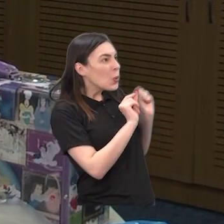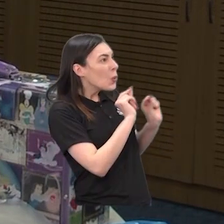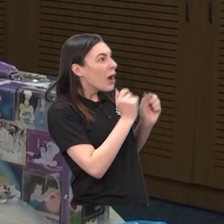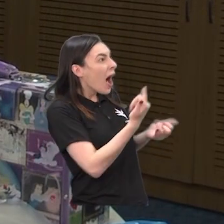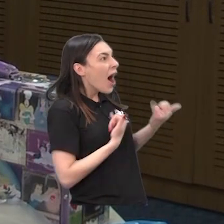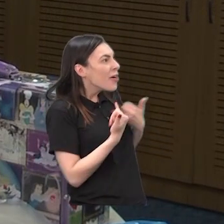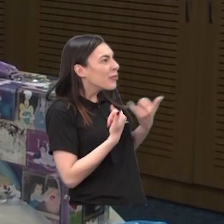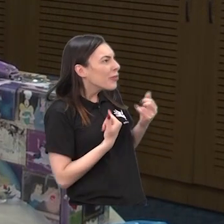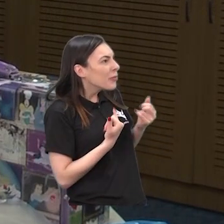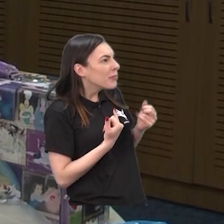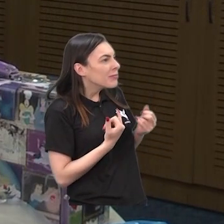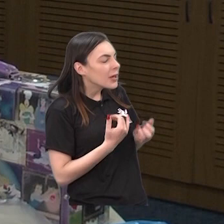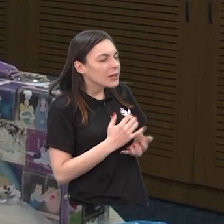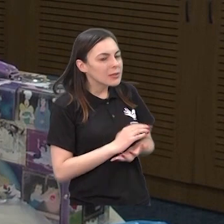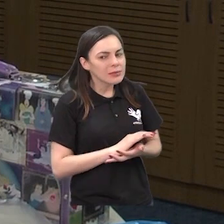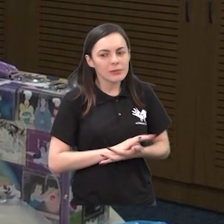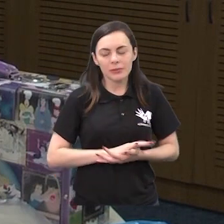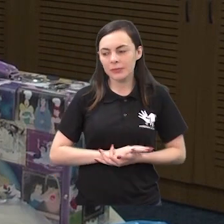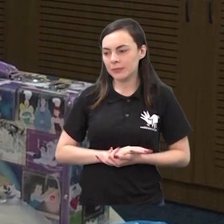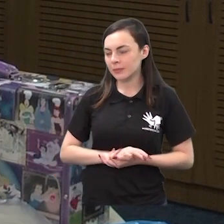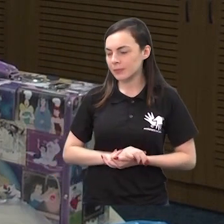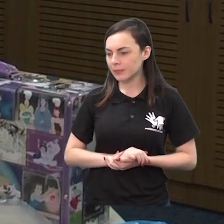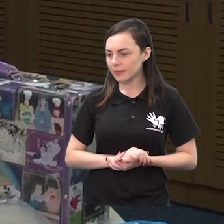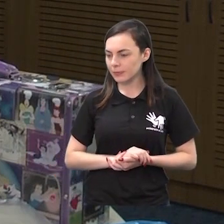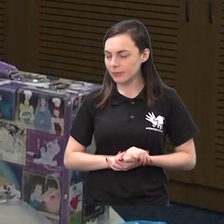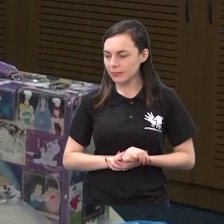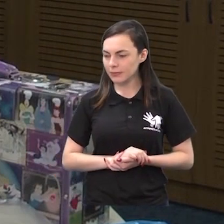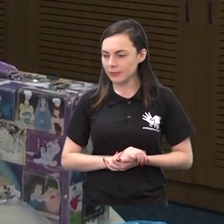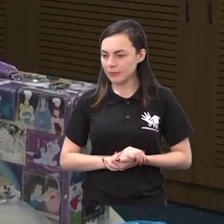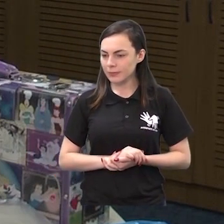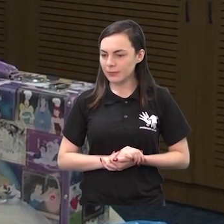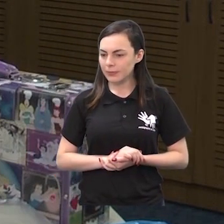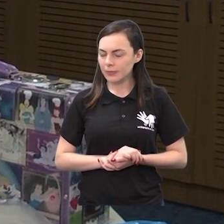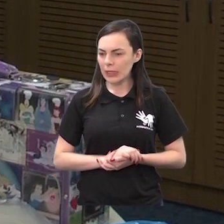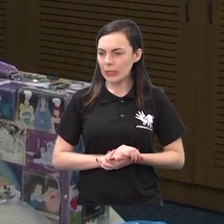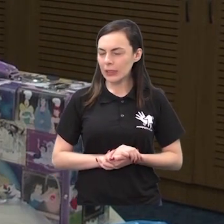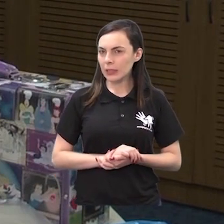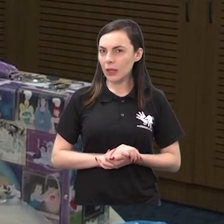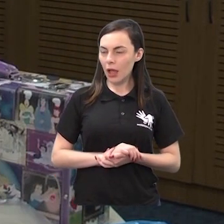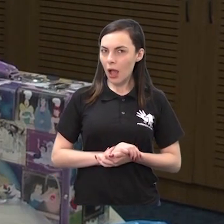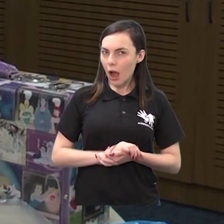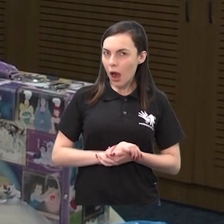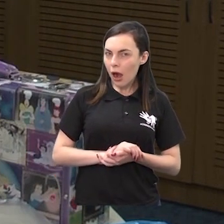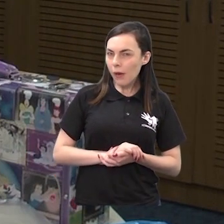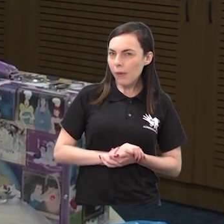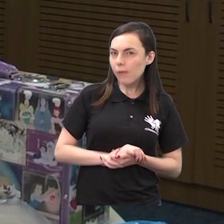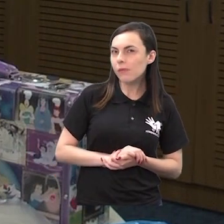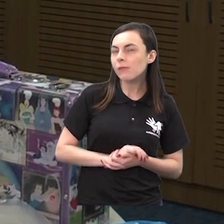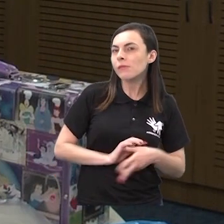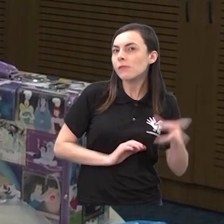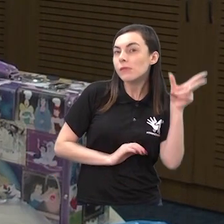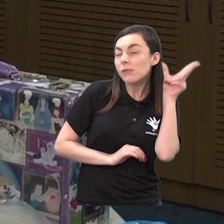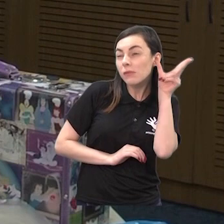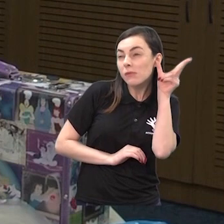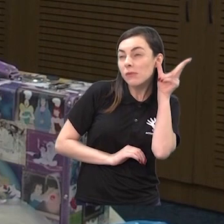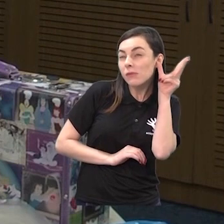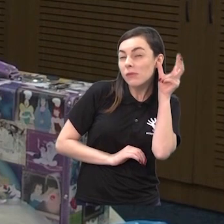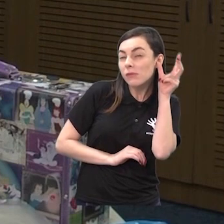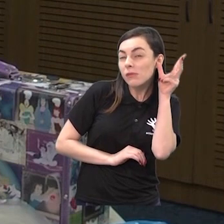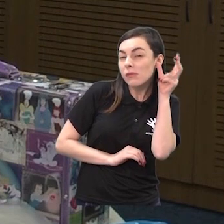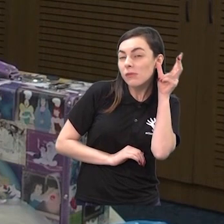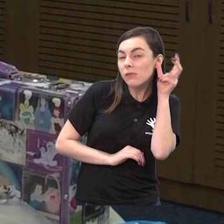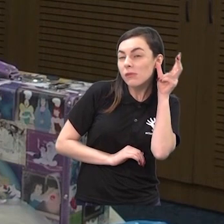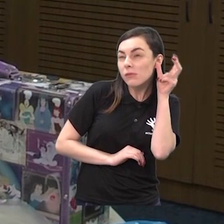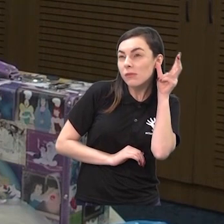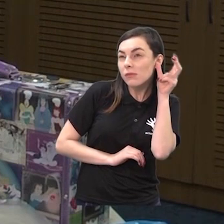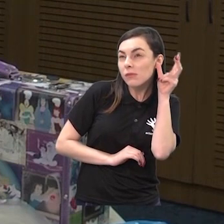Fale logo, Sapinho Cururu. O sapinho, então, espremeu os olhos para, então, conseguir